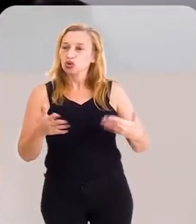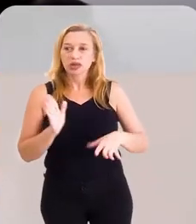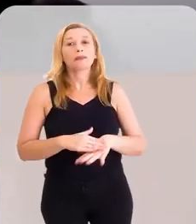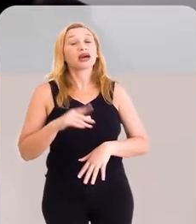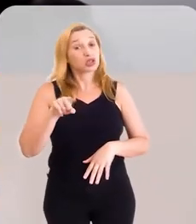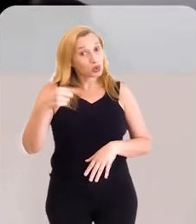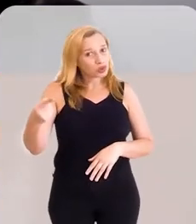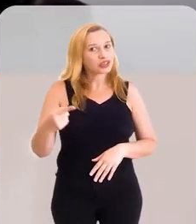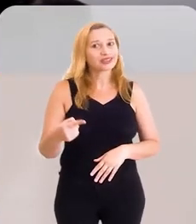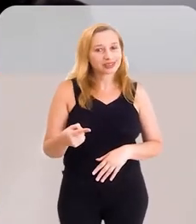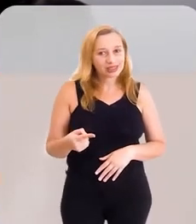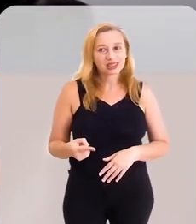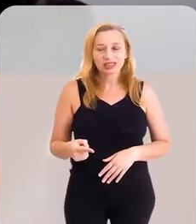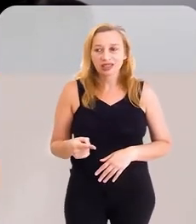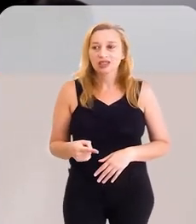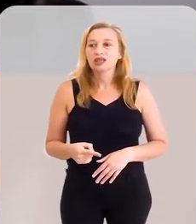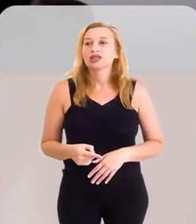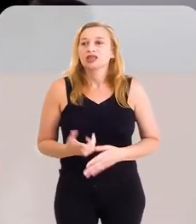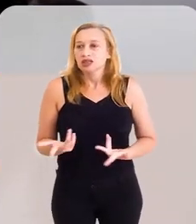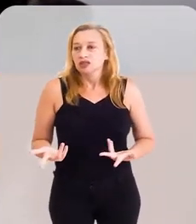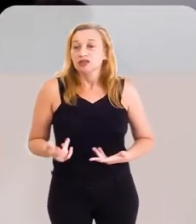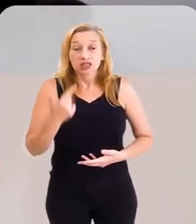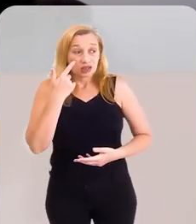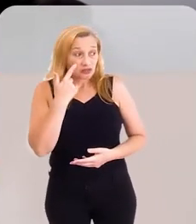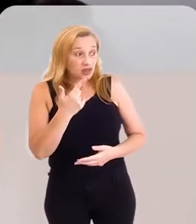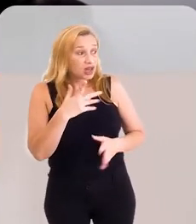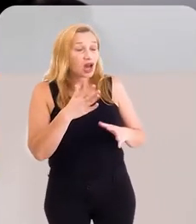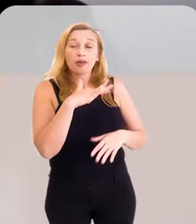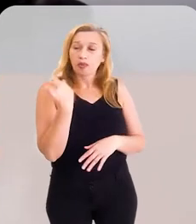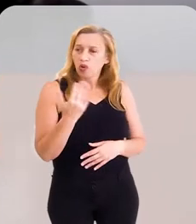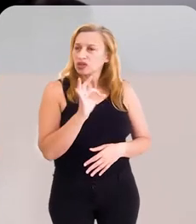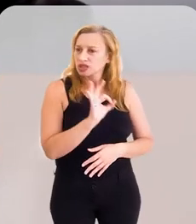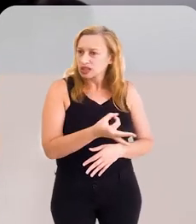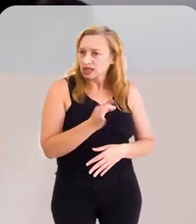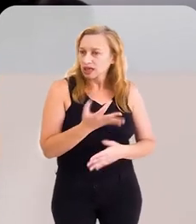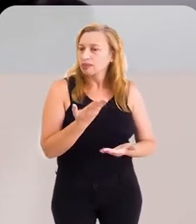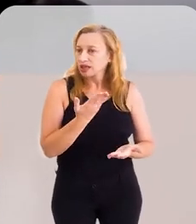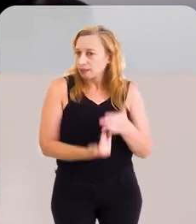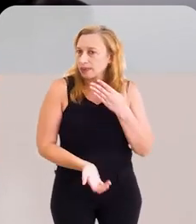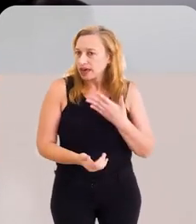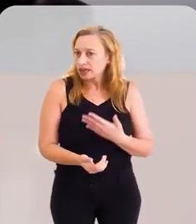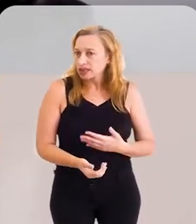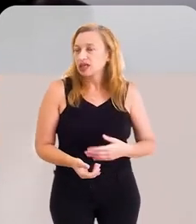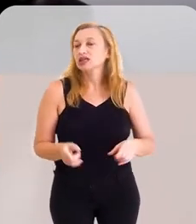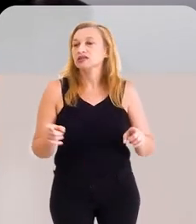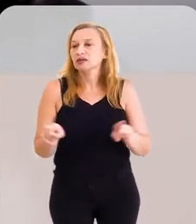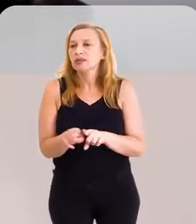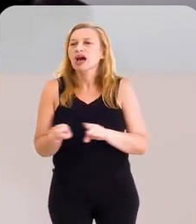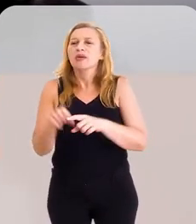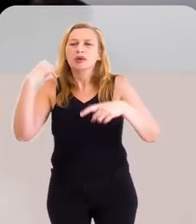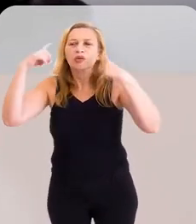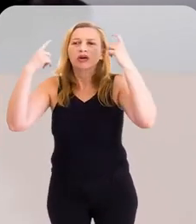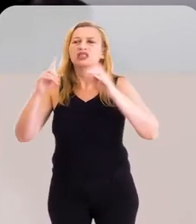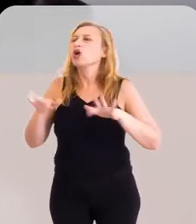As duas coisas e mais algumas, né? Que você teve o medo da morte, evidentemente, teve também a